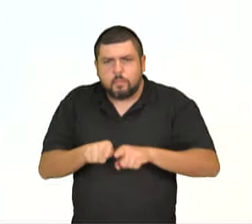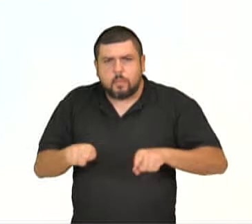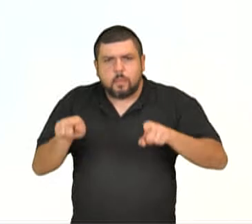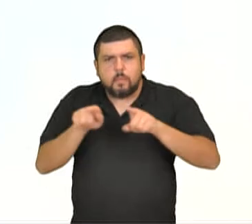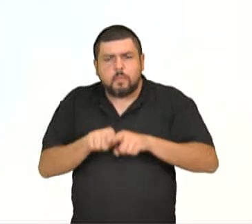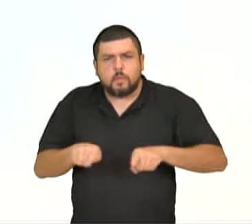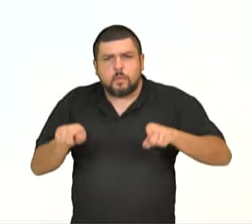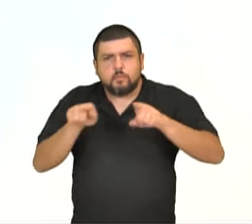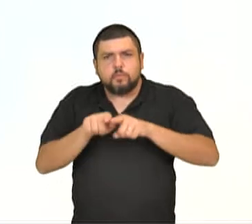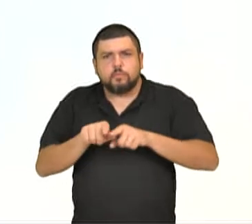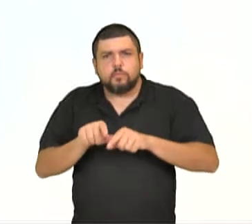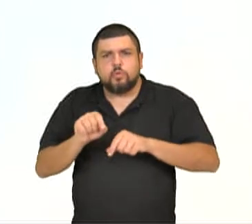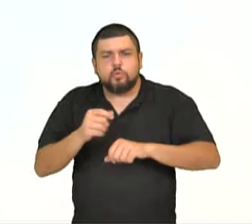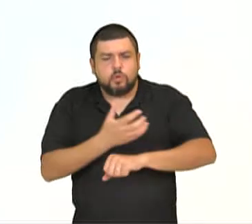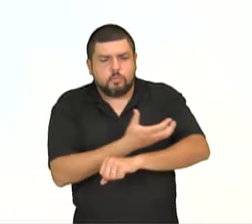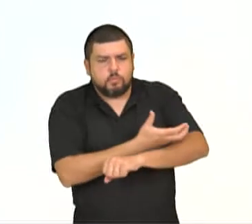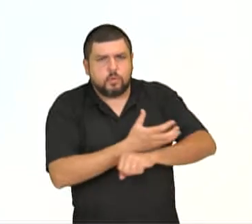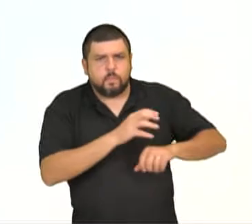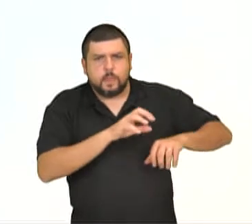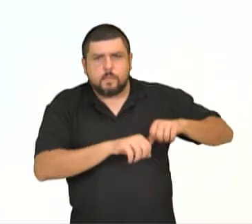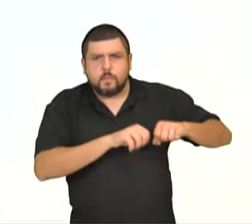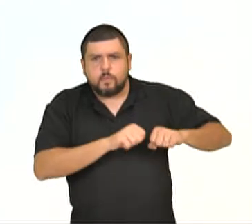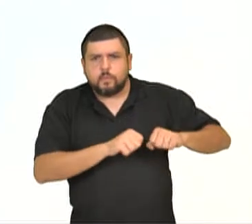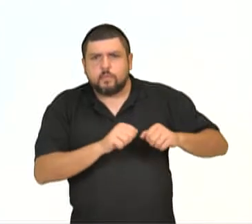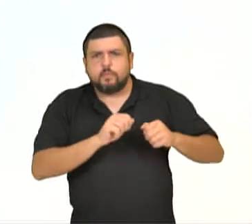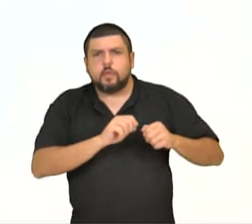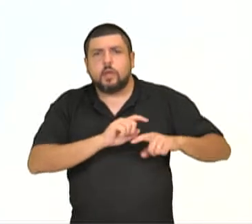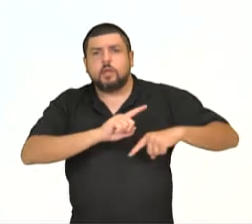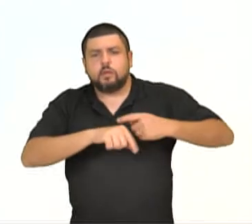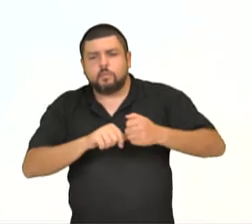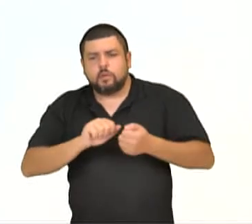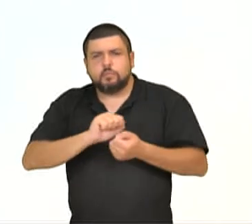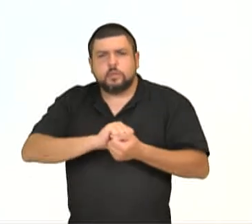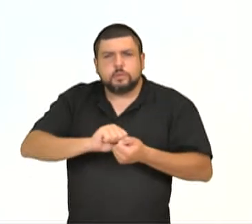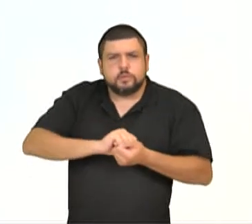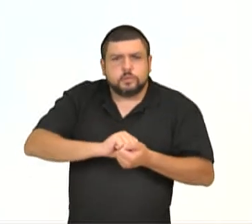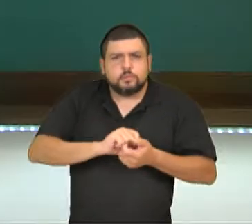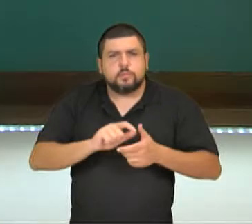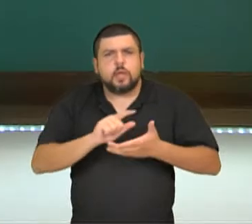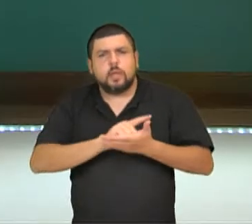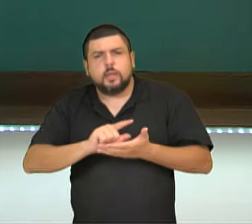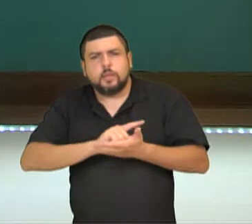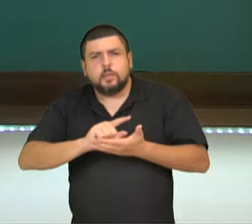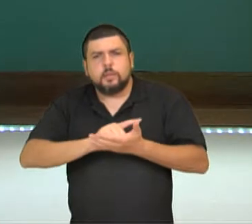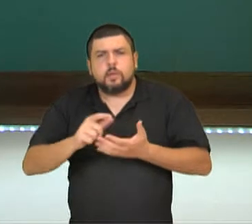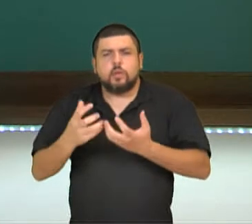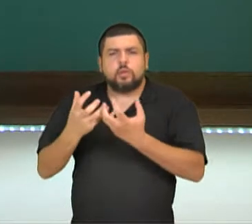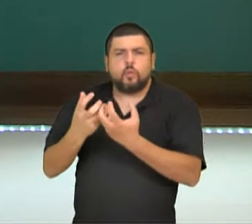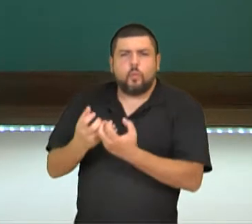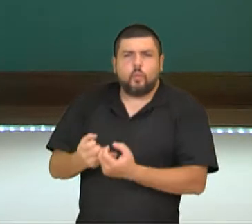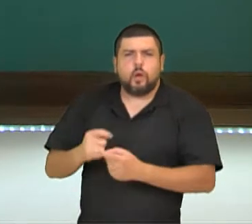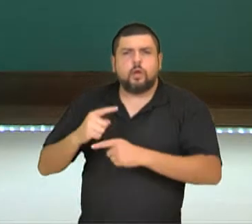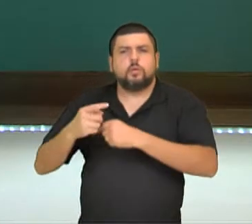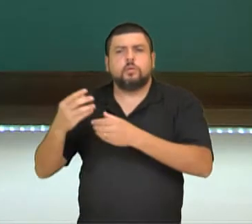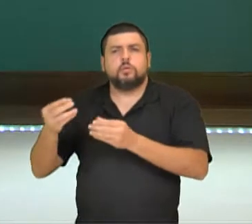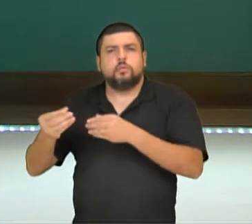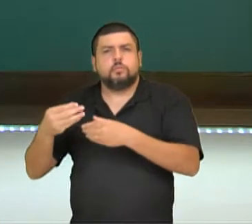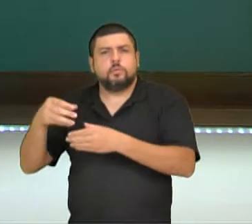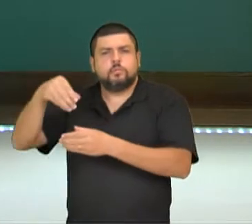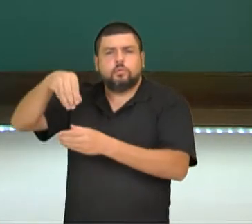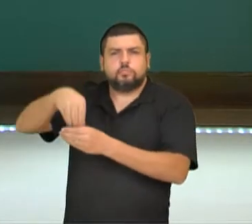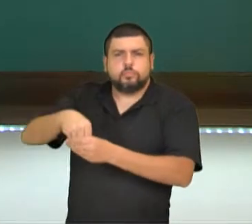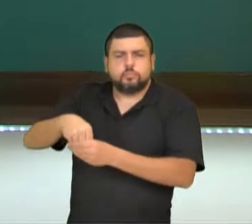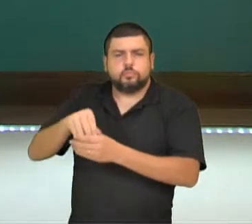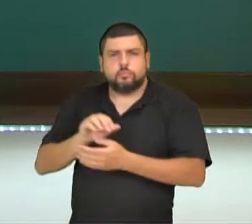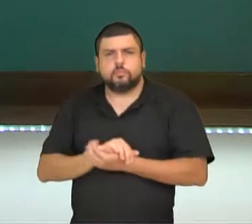mínimos de modificação, como limpeza, remoção de partes indesejáveis, secagem e embalagem. Como